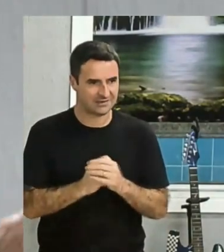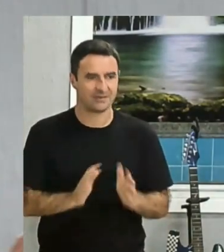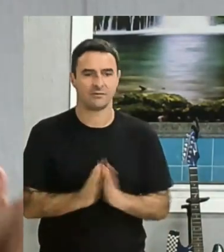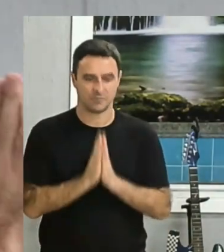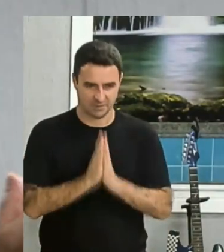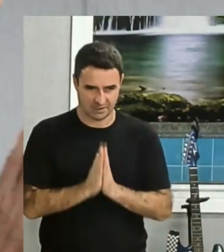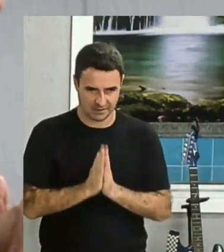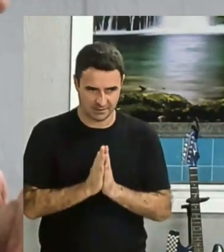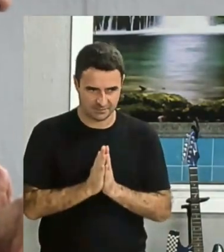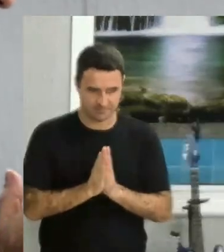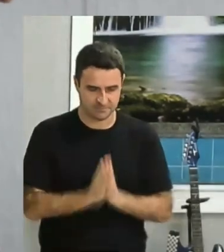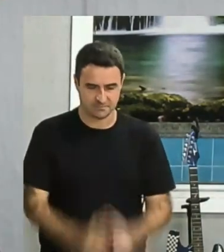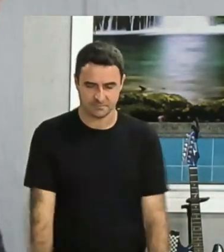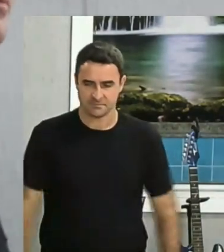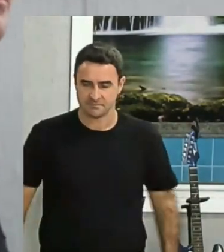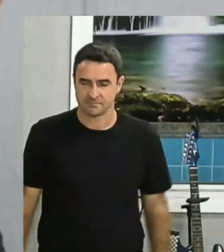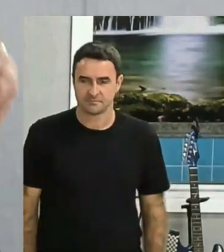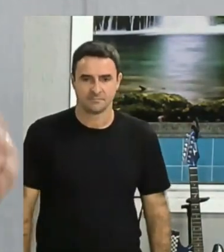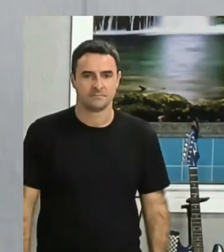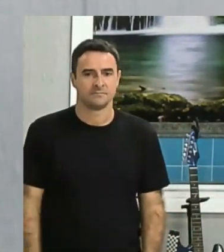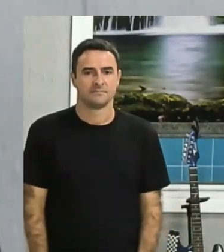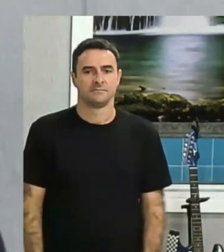orar?